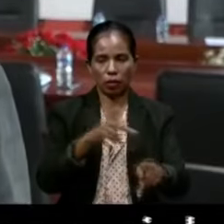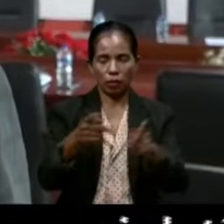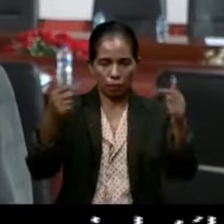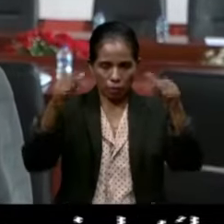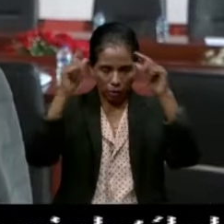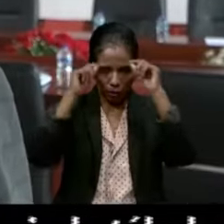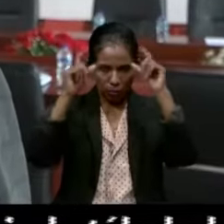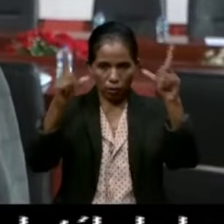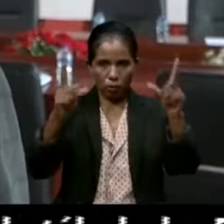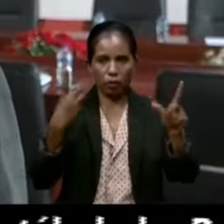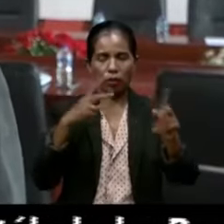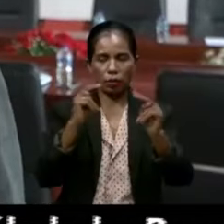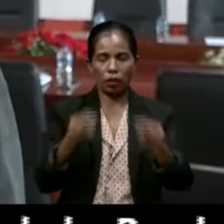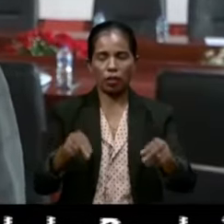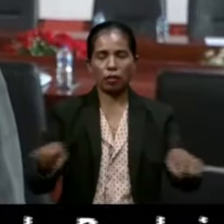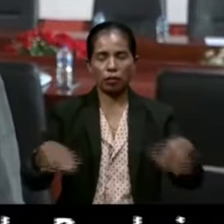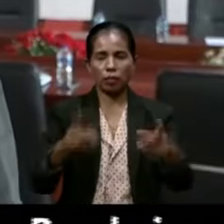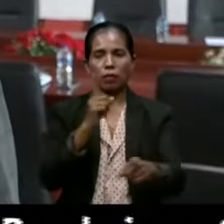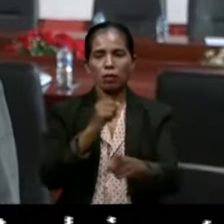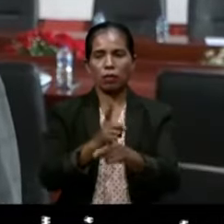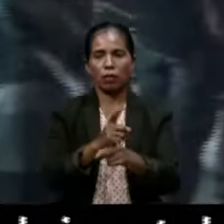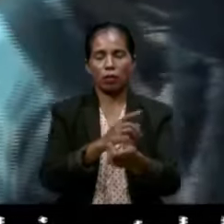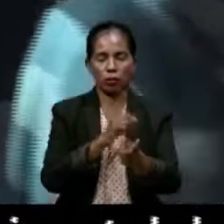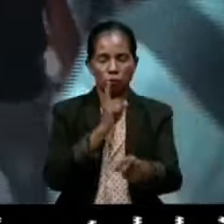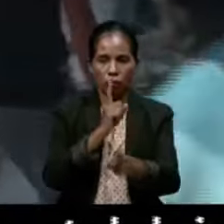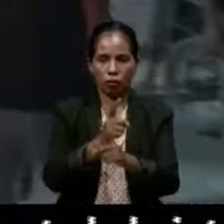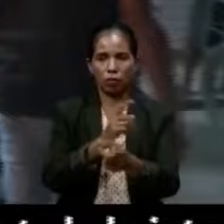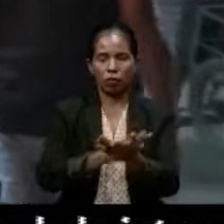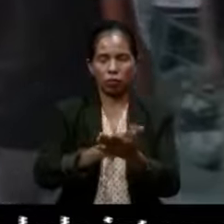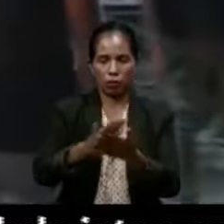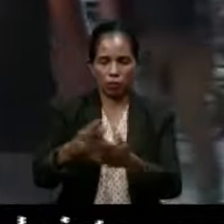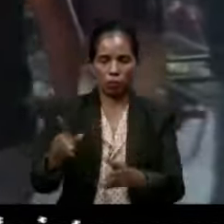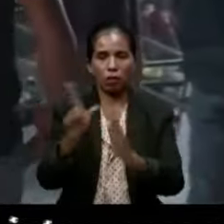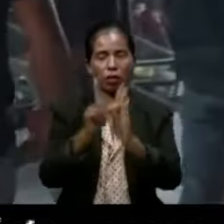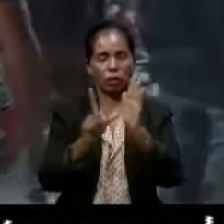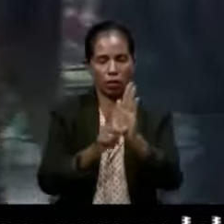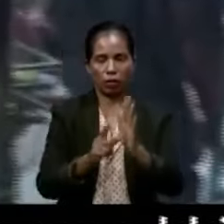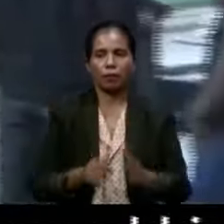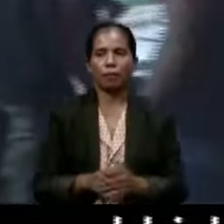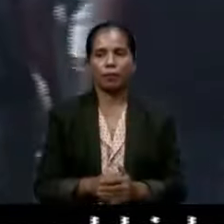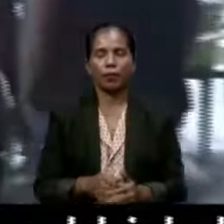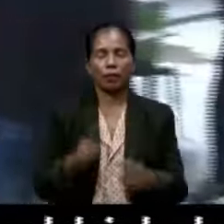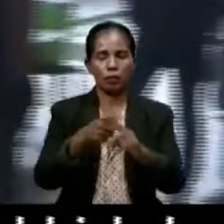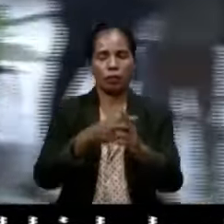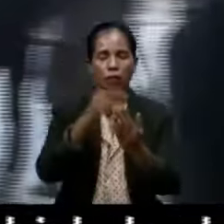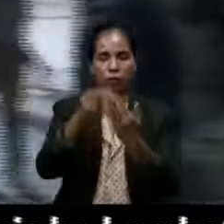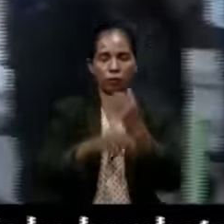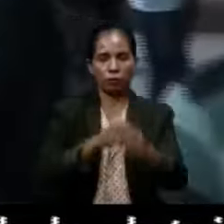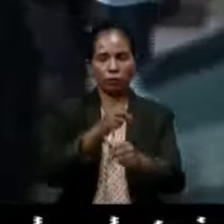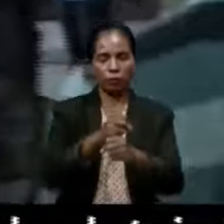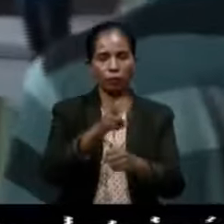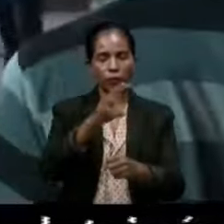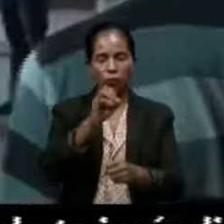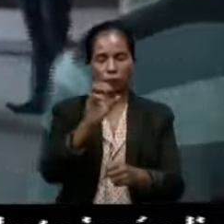mai tenerai tengi servis lolos momos duir duir dalan bi antes ne ia fulan novembro tinang riuroron resintolu